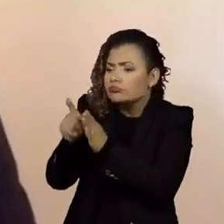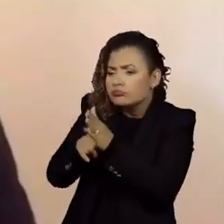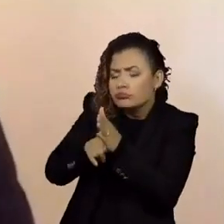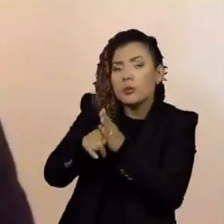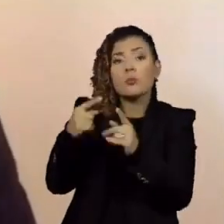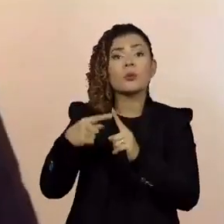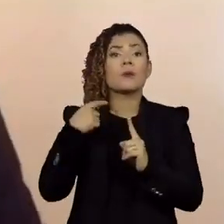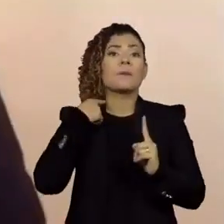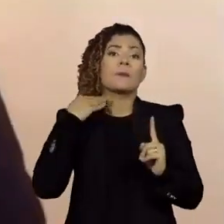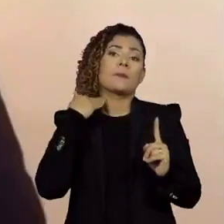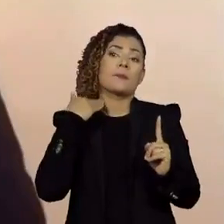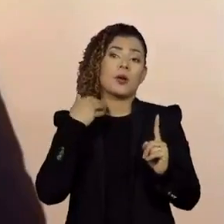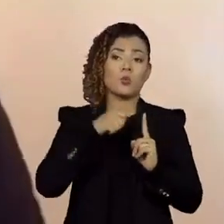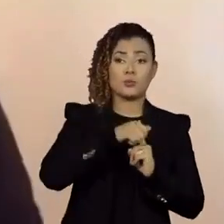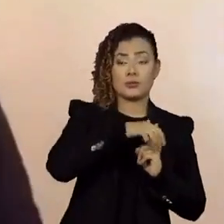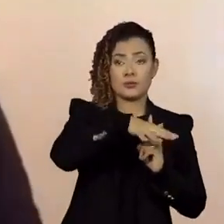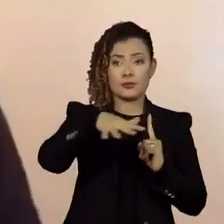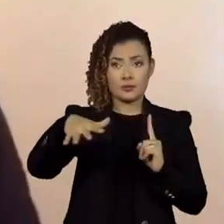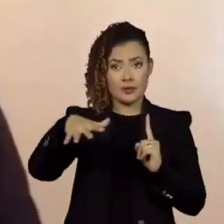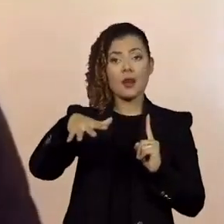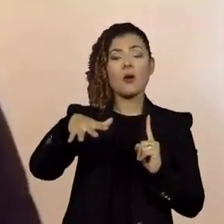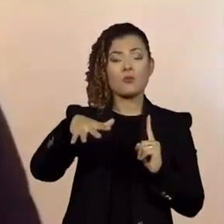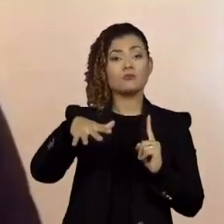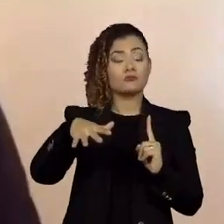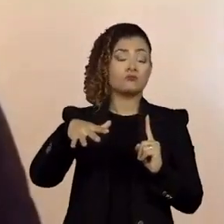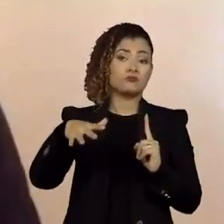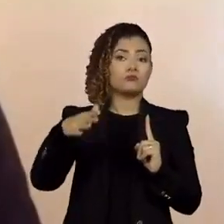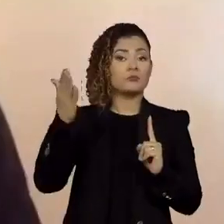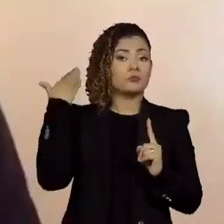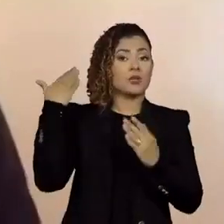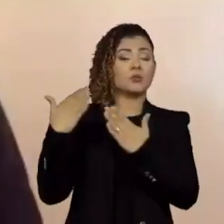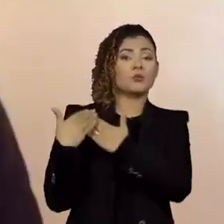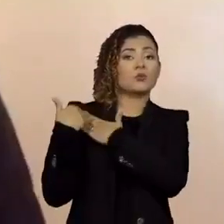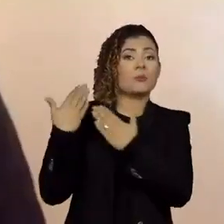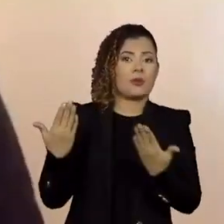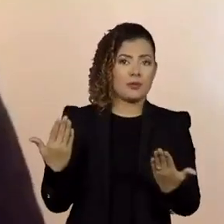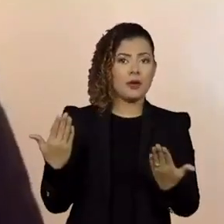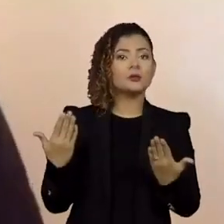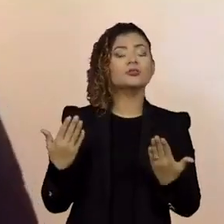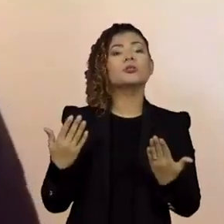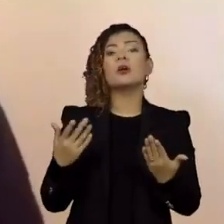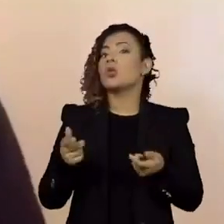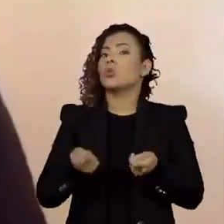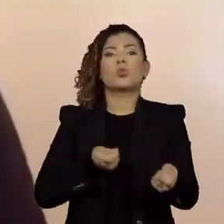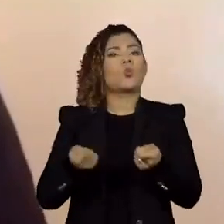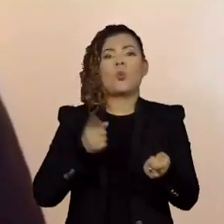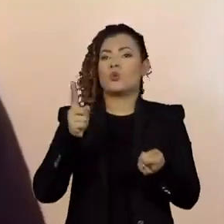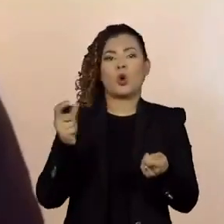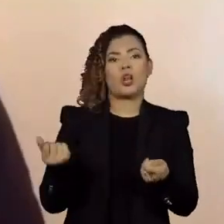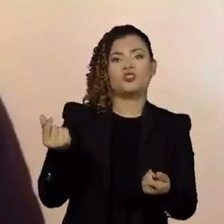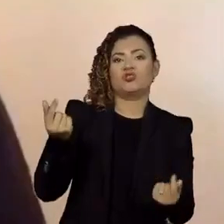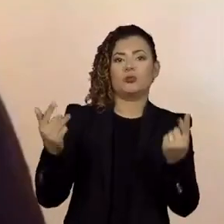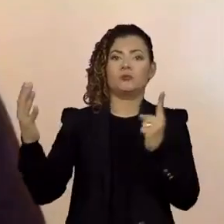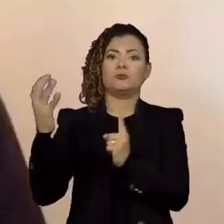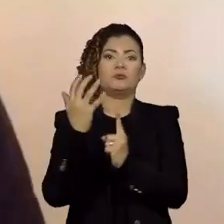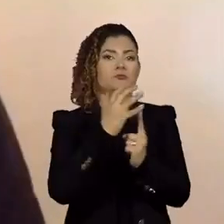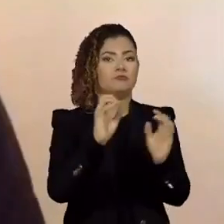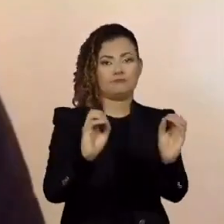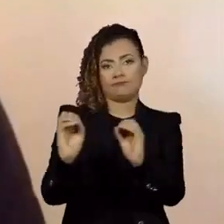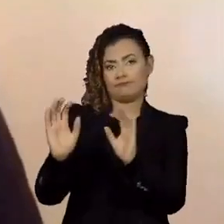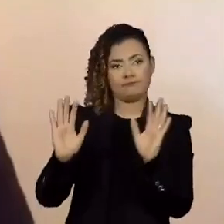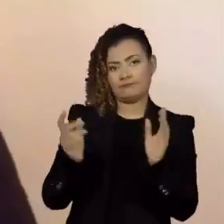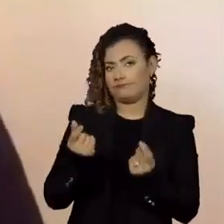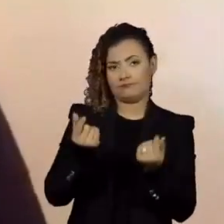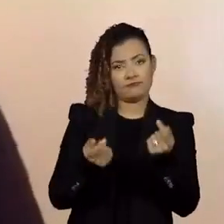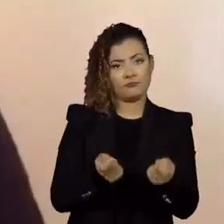porque os bancos centrais, ao contrário do que pressupunham a teoria, não controlam a base